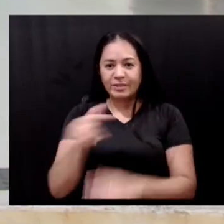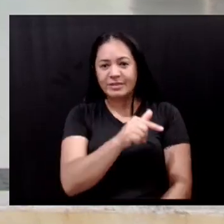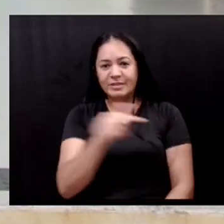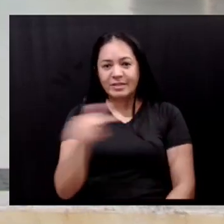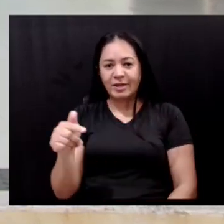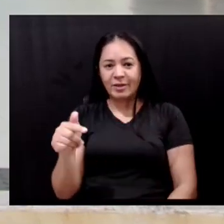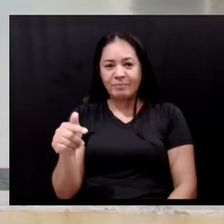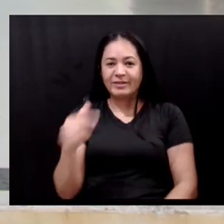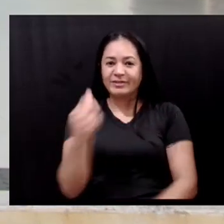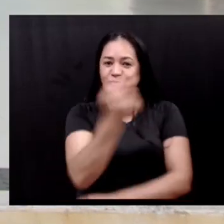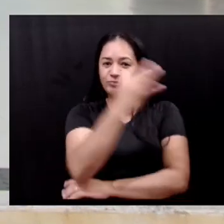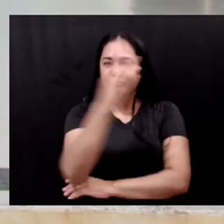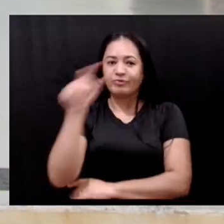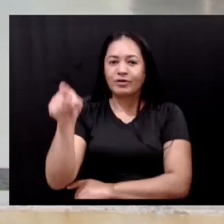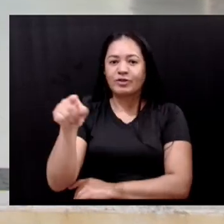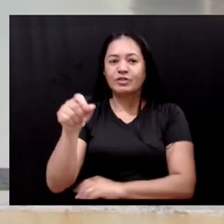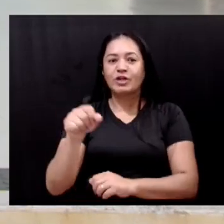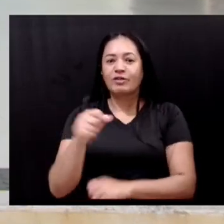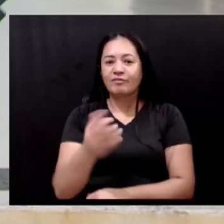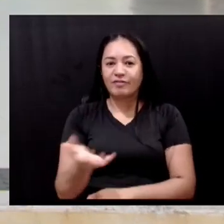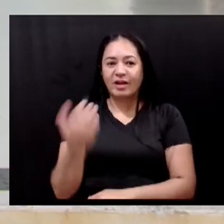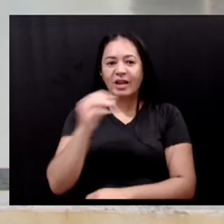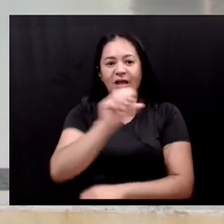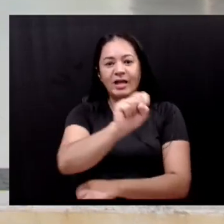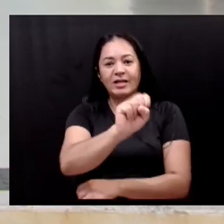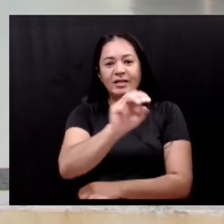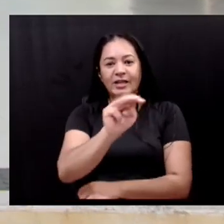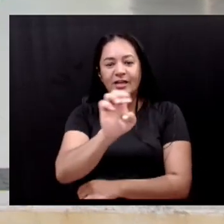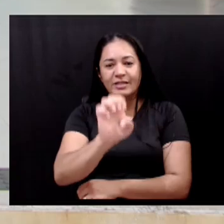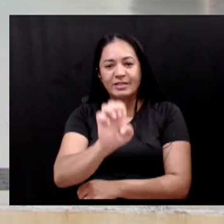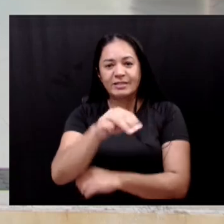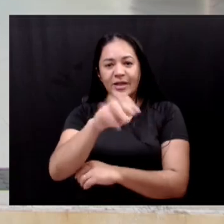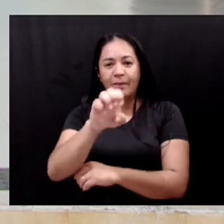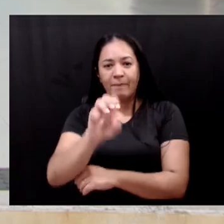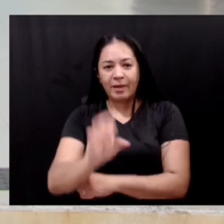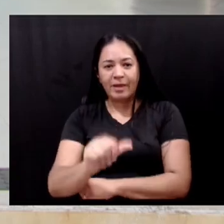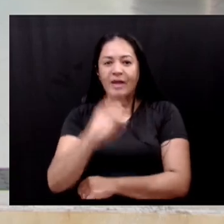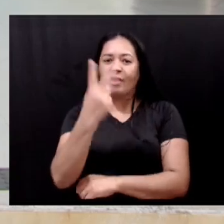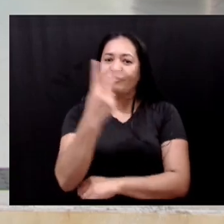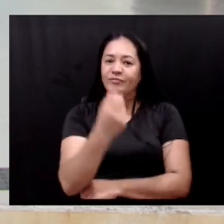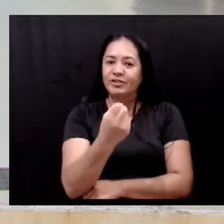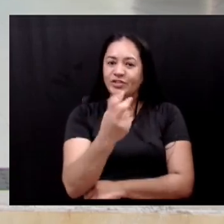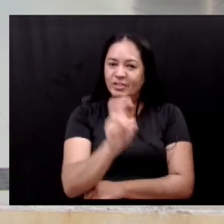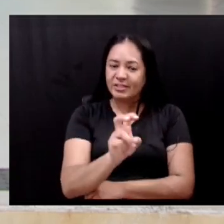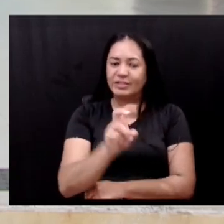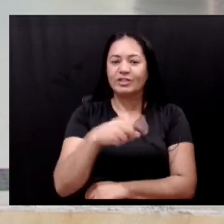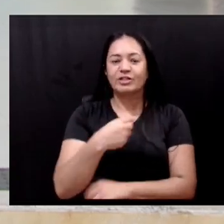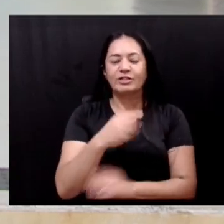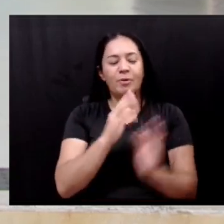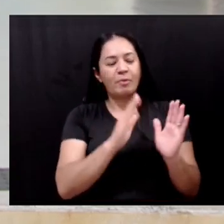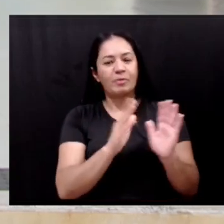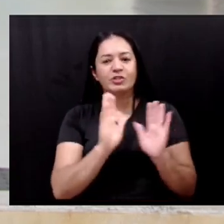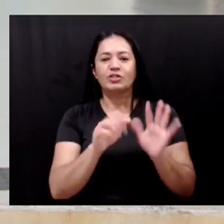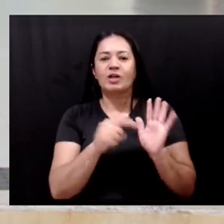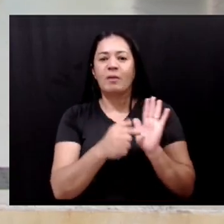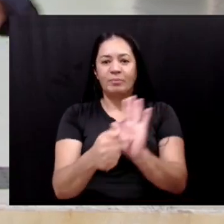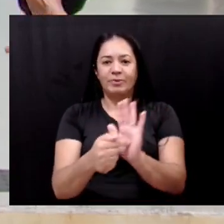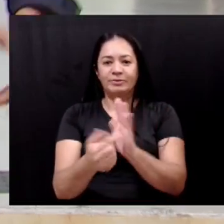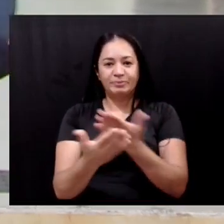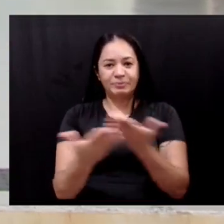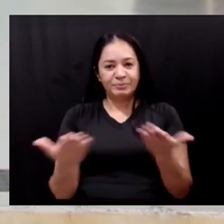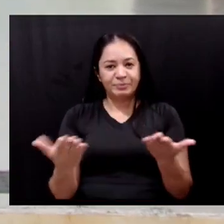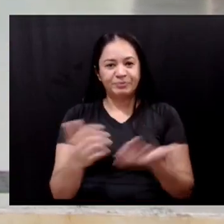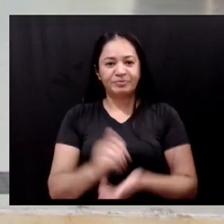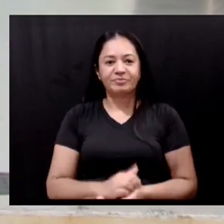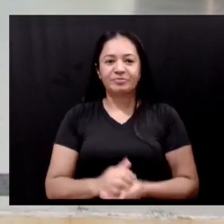colocar lá, CEMEIA 25, que vai aparecer toda a nossa programação, o que está apto aí à